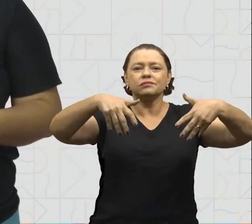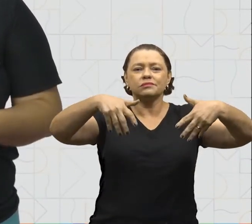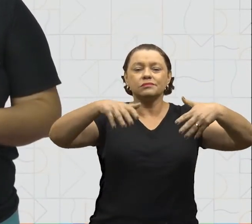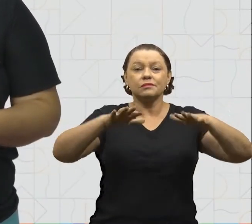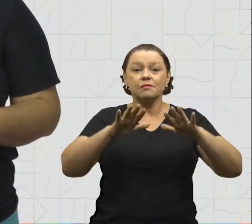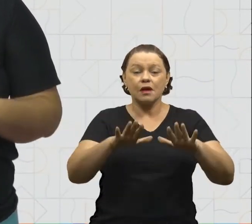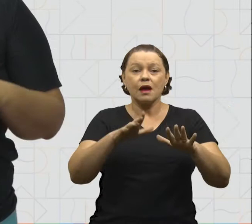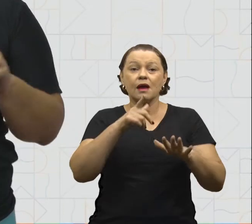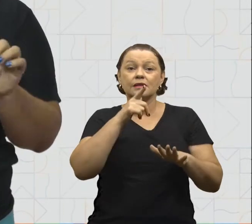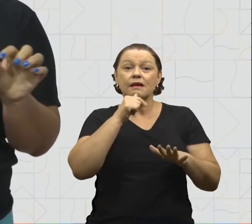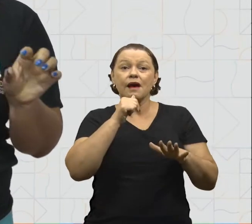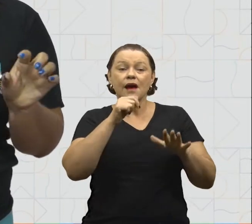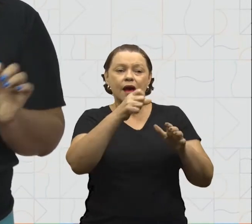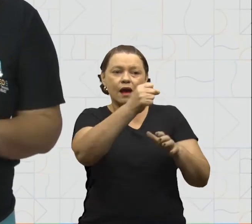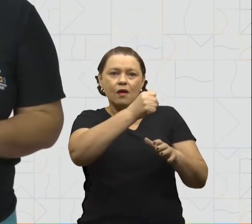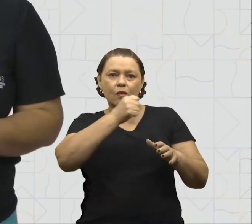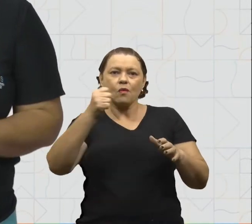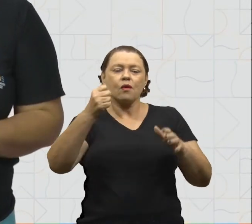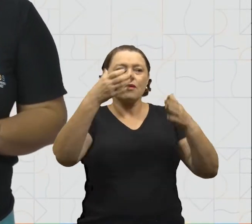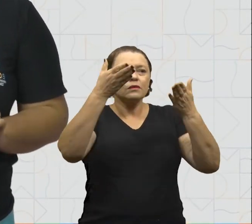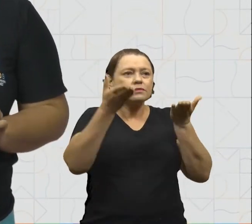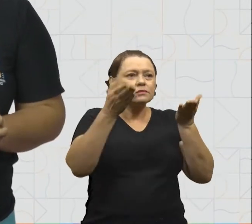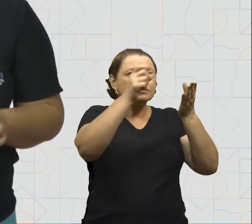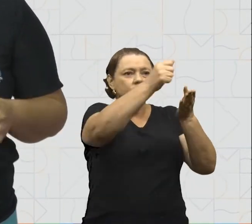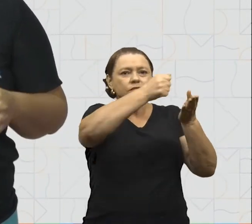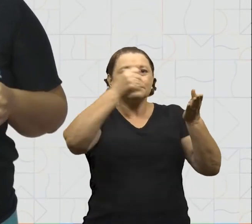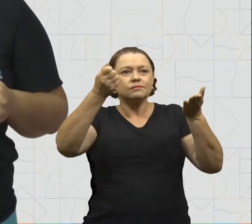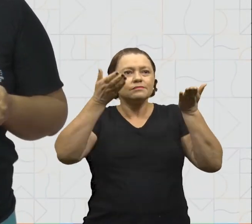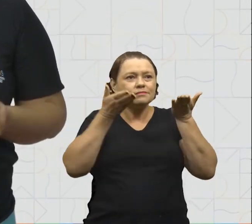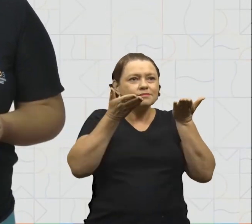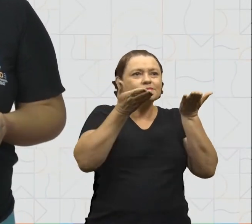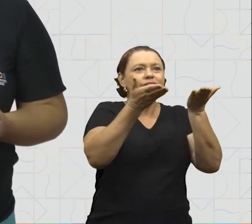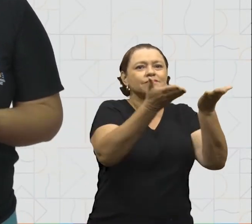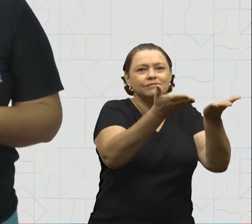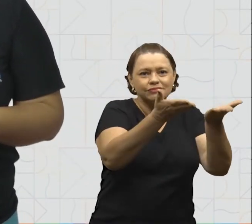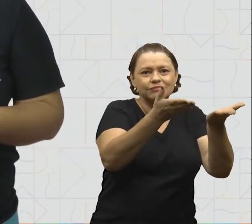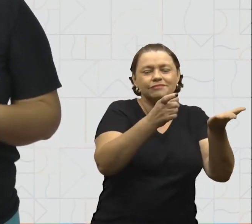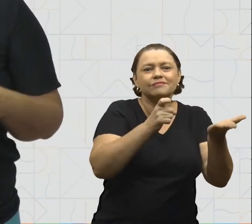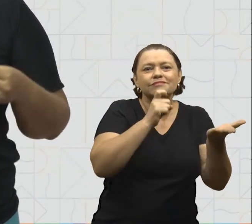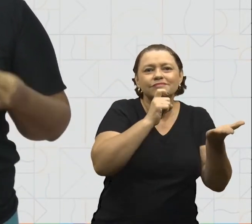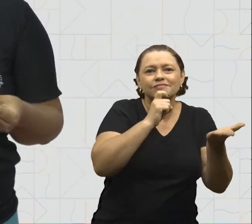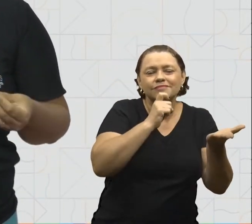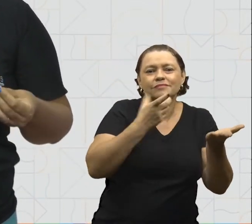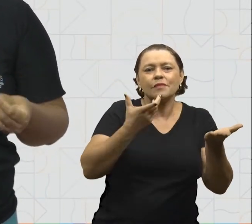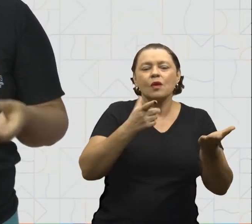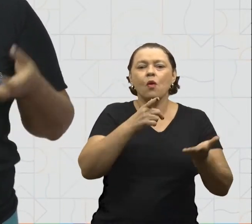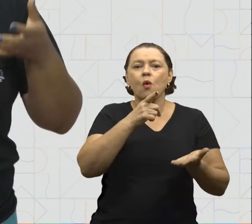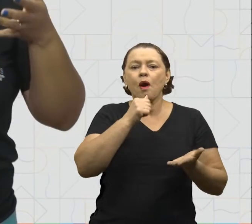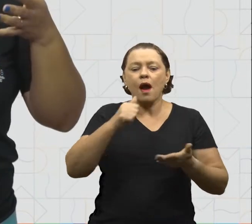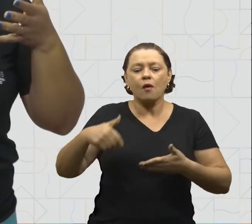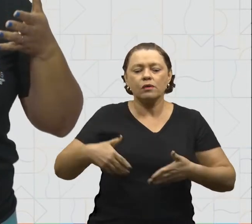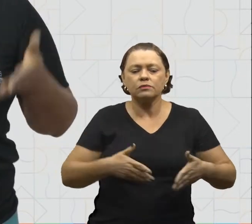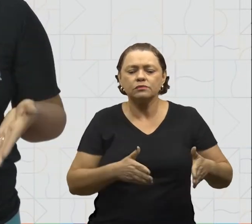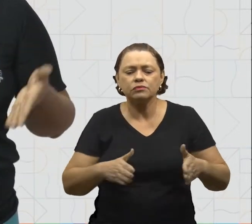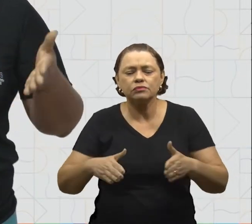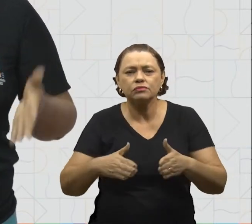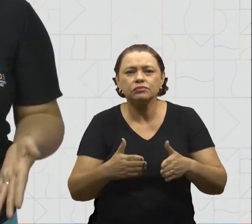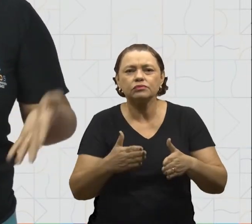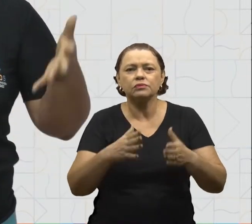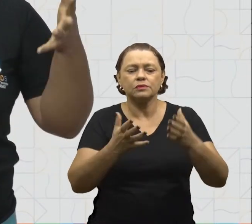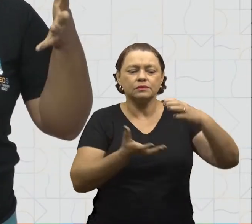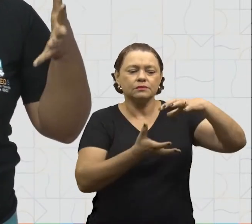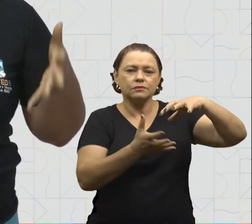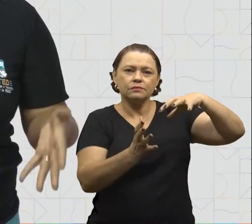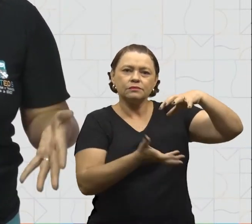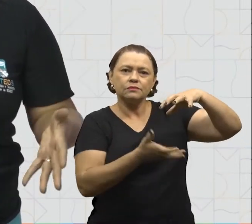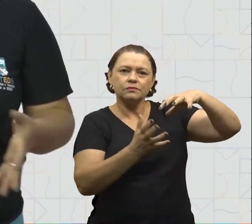no congelador, os cubinhos de gelo, ou a água das calotas polares e geleiras, é a água em